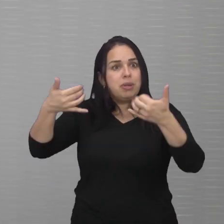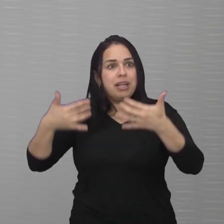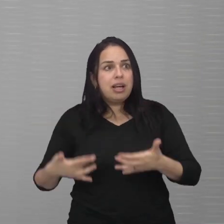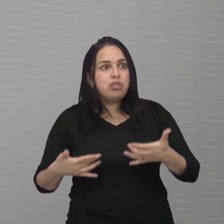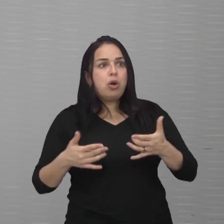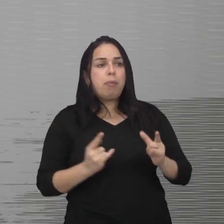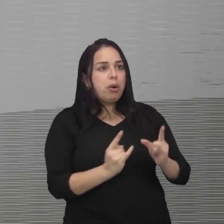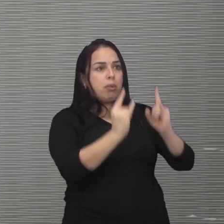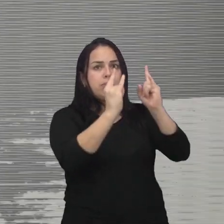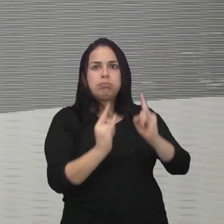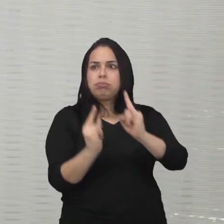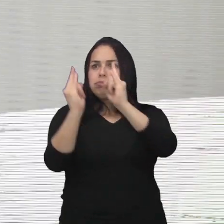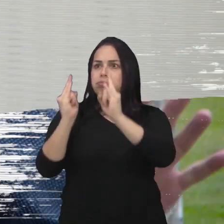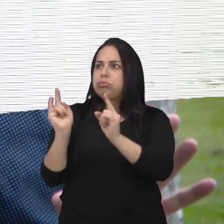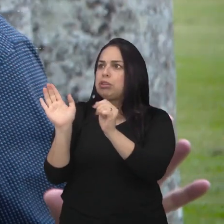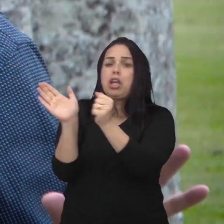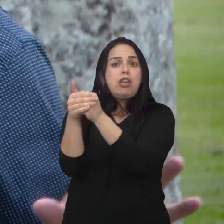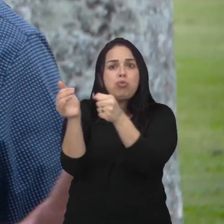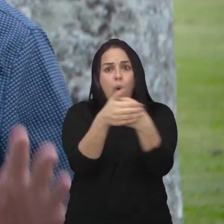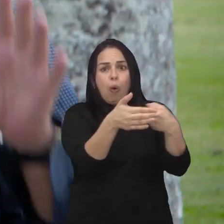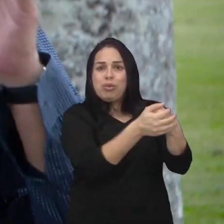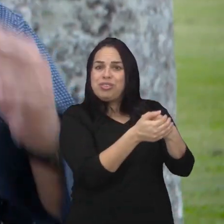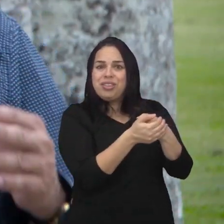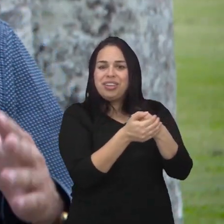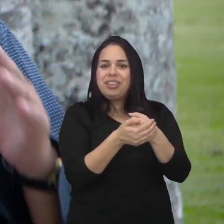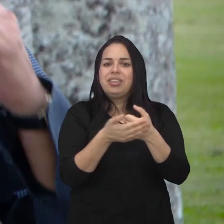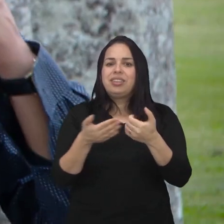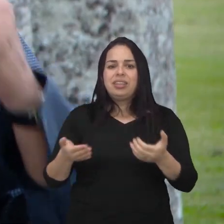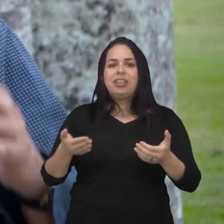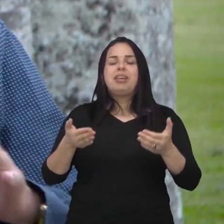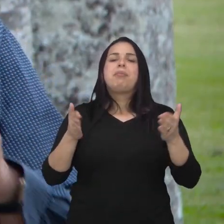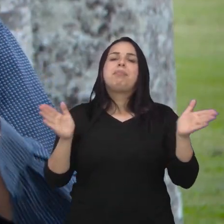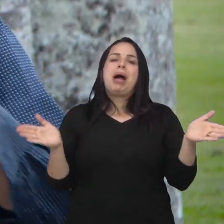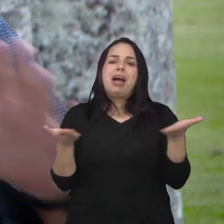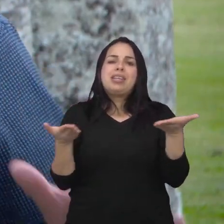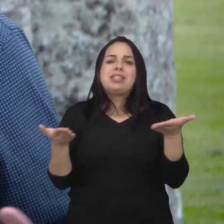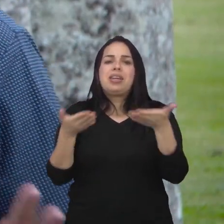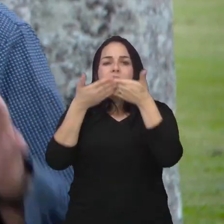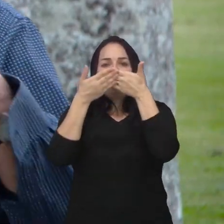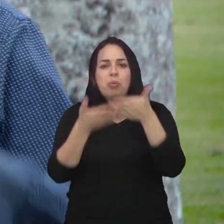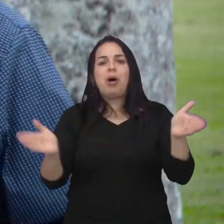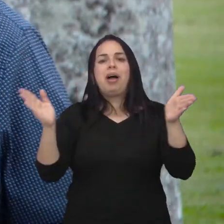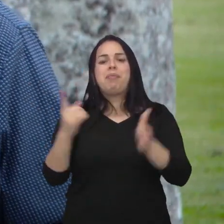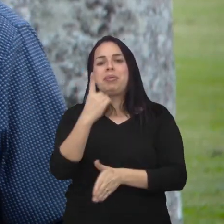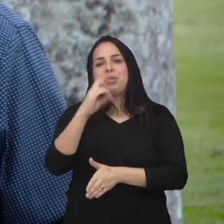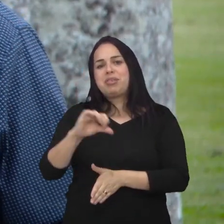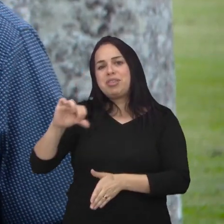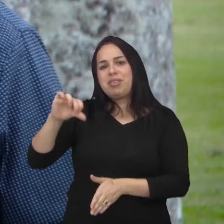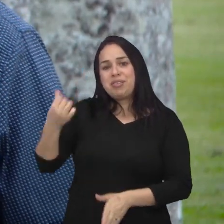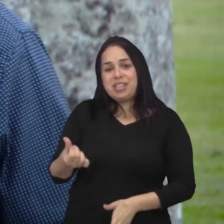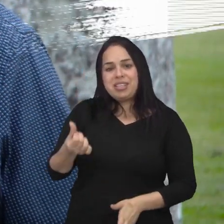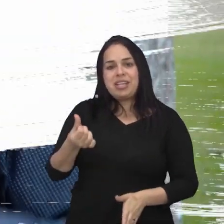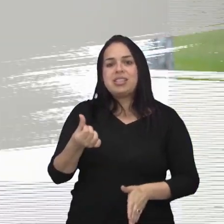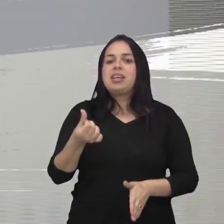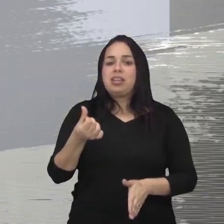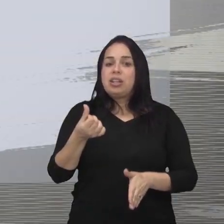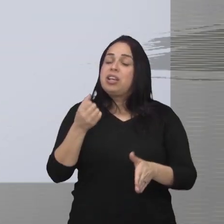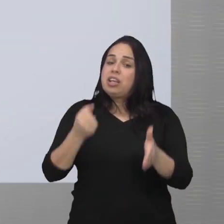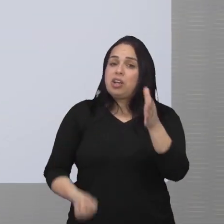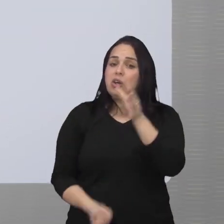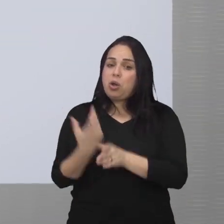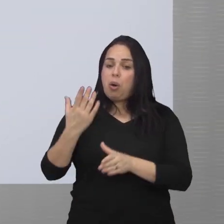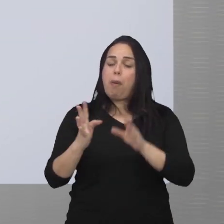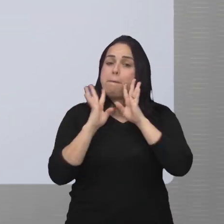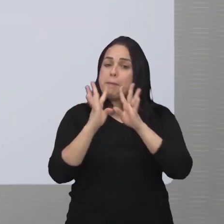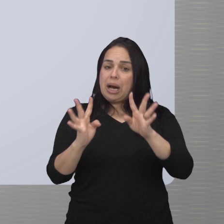sobre essas obras que ficavam atrás de muros. Esses muros foram abertos em 96, quando foi criado o Parque da Cidade. Até